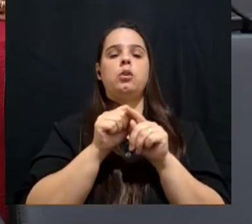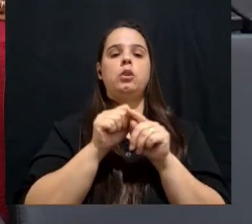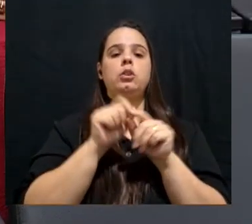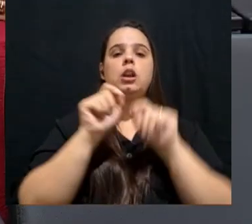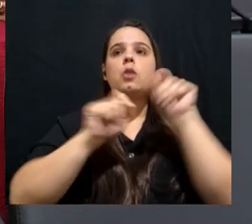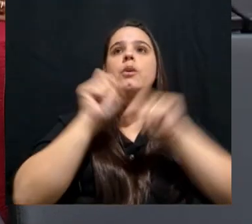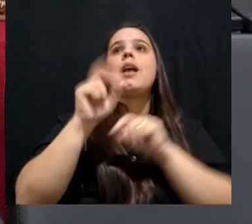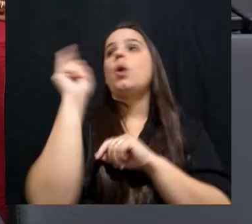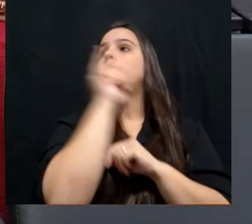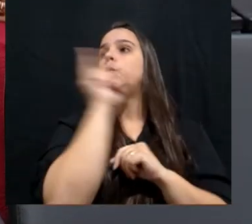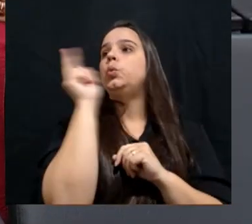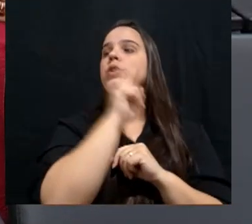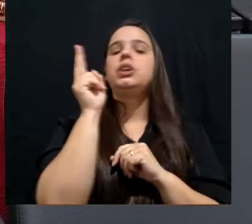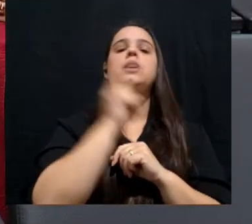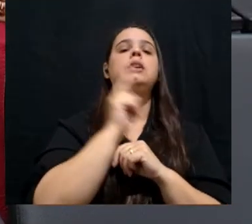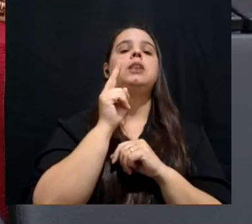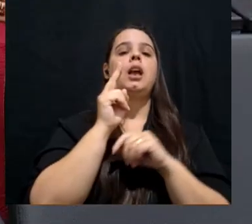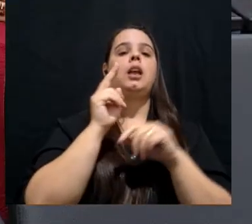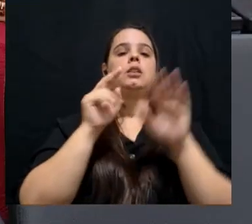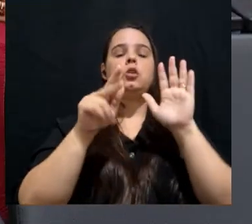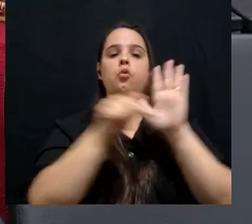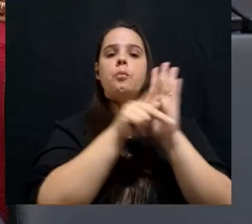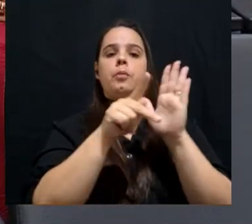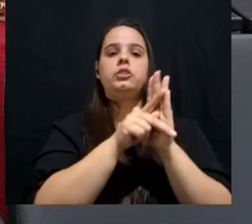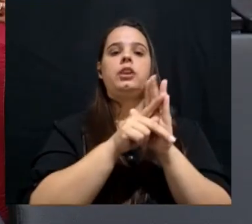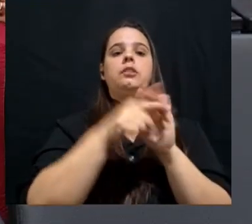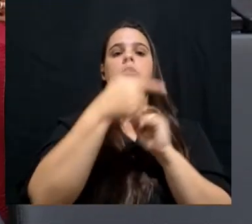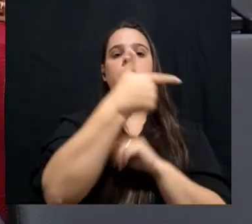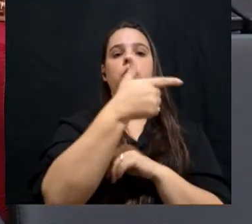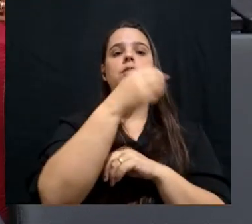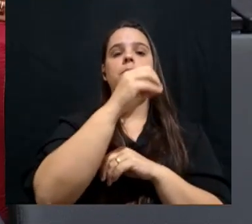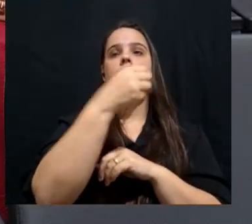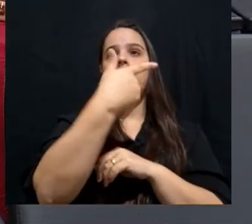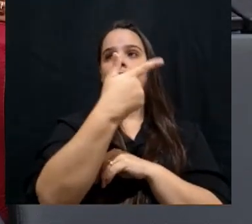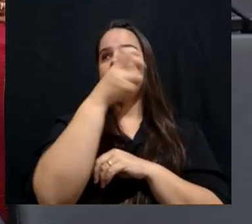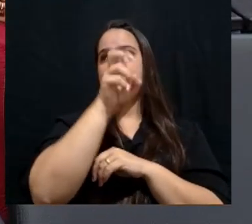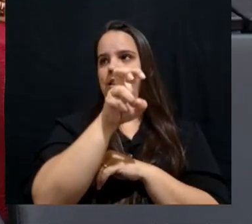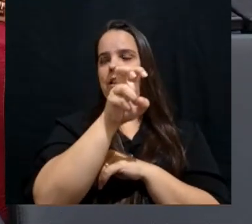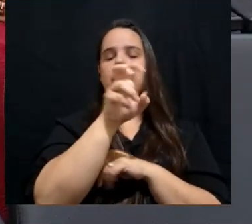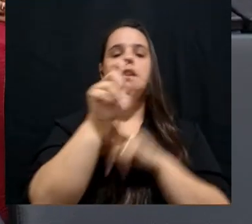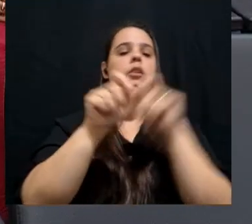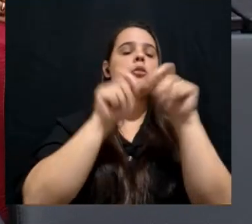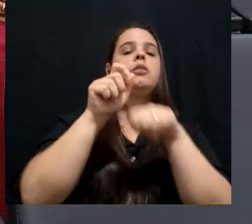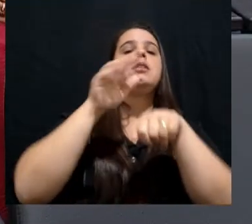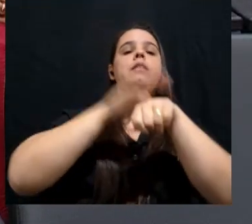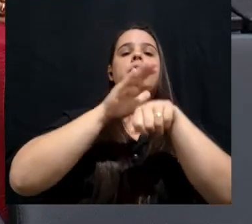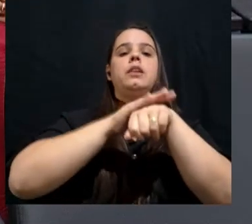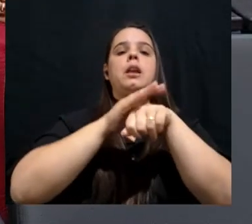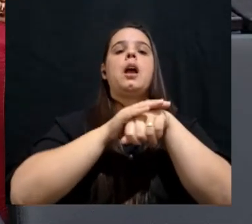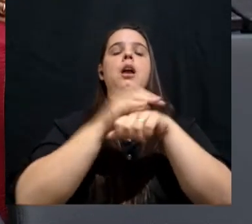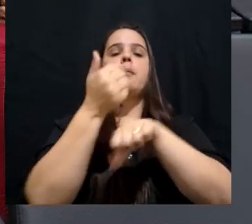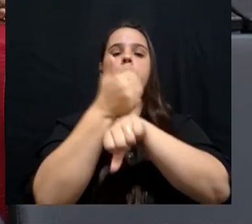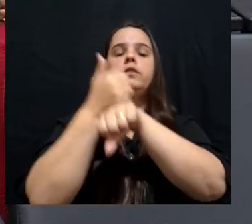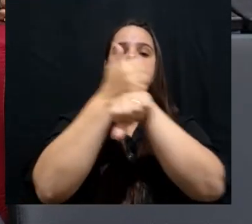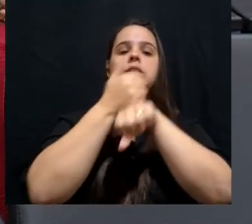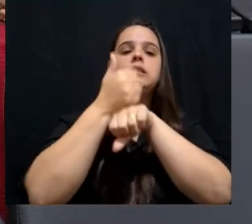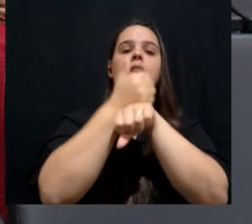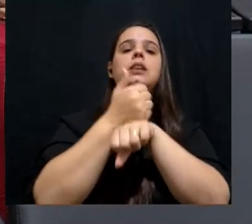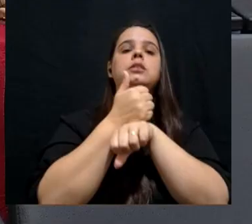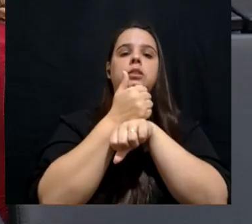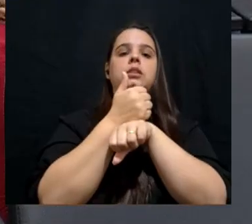na tramitação do projeto de lei de 2025, né, que regulamenta a profissão de trabalhador em